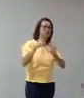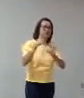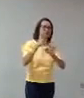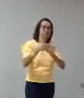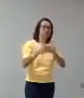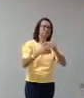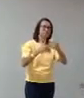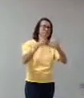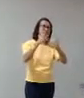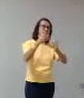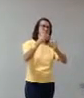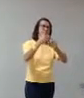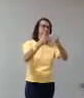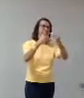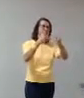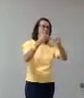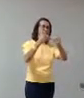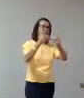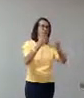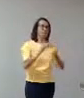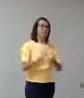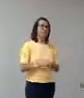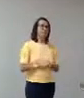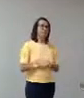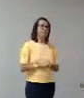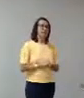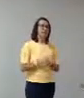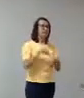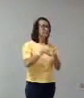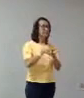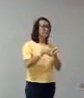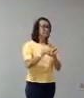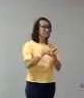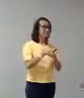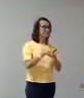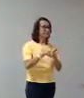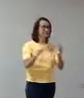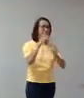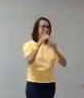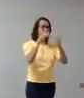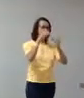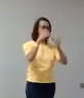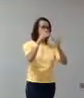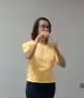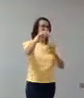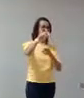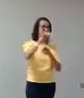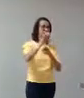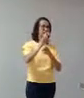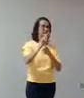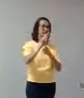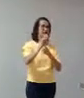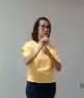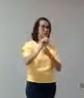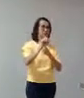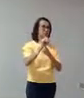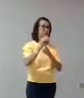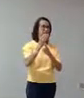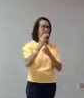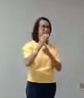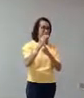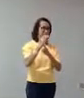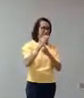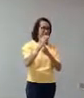então ele faz uma análise assim de muita evolução, ele também é neurocientista e